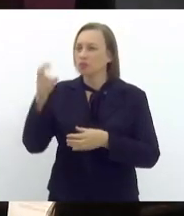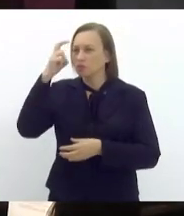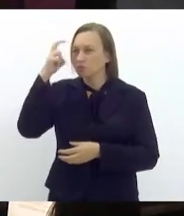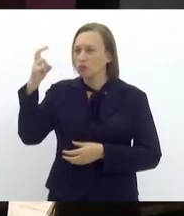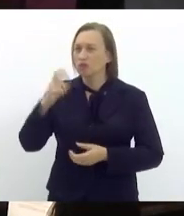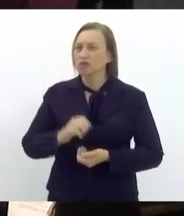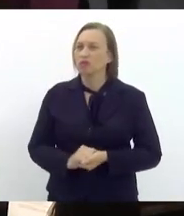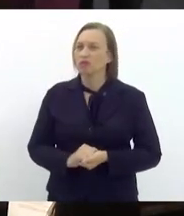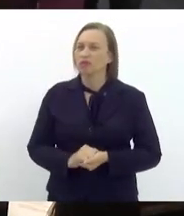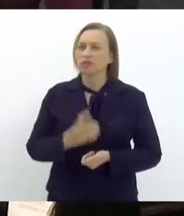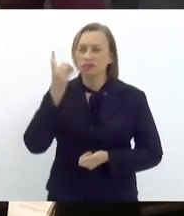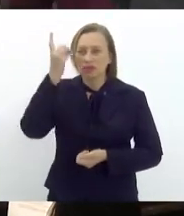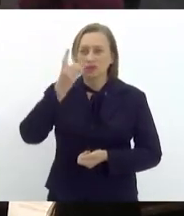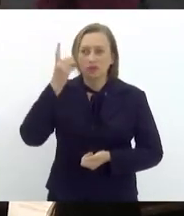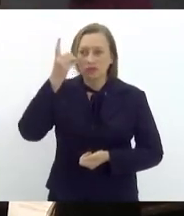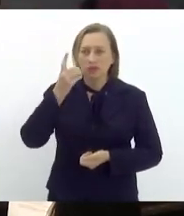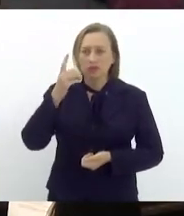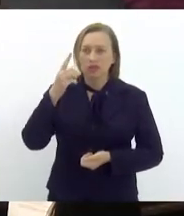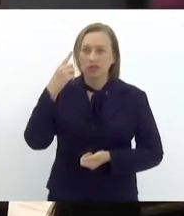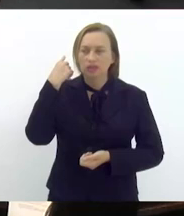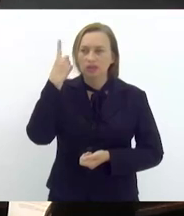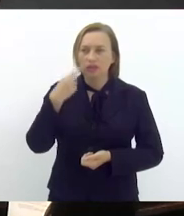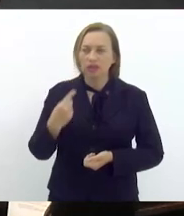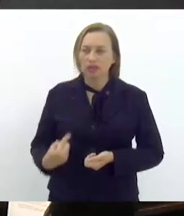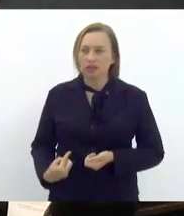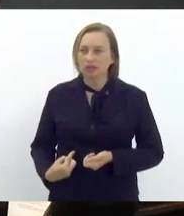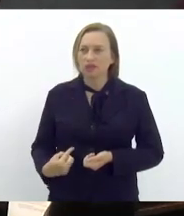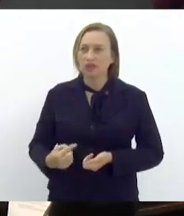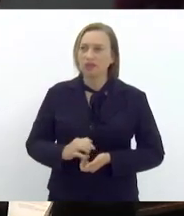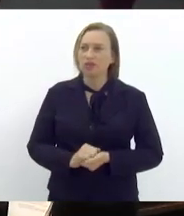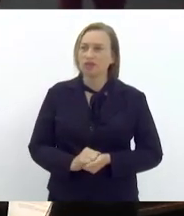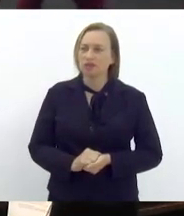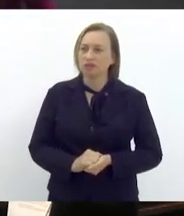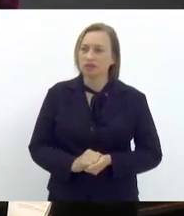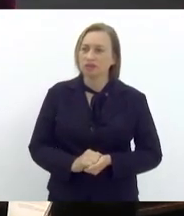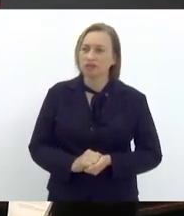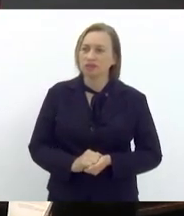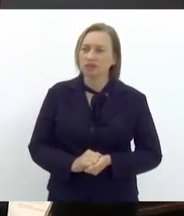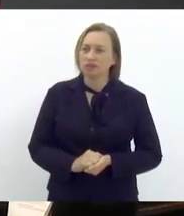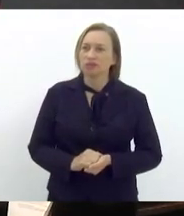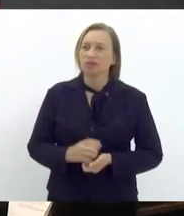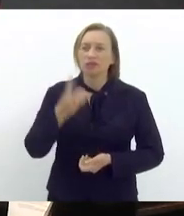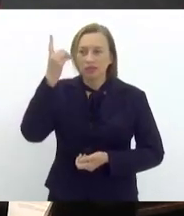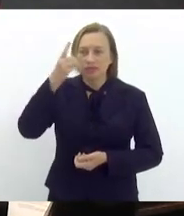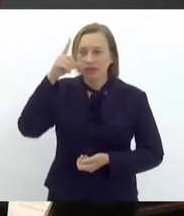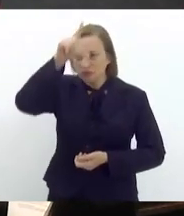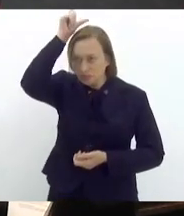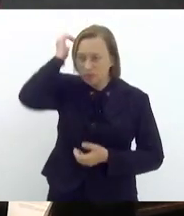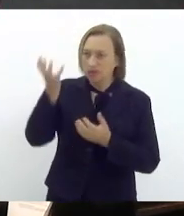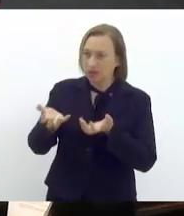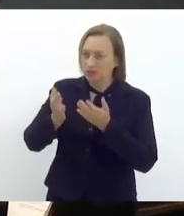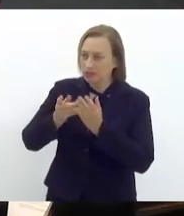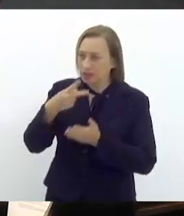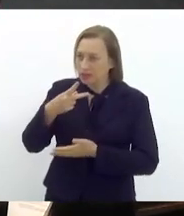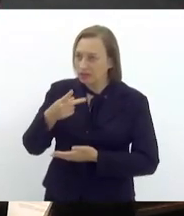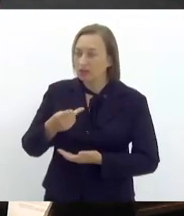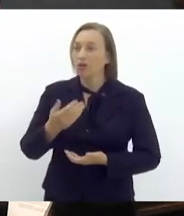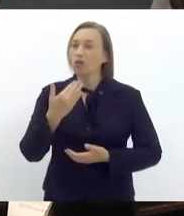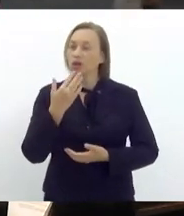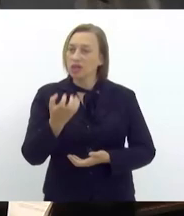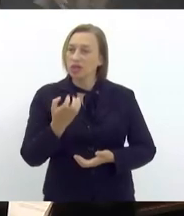comissão de cultura deputada Dani Balbi por favor deputado Luiz Paulo quer senhor presidente eu queria